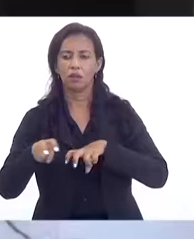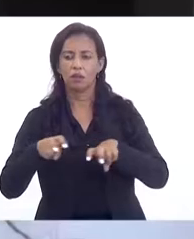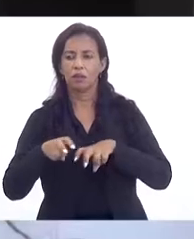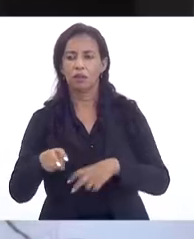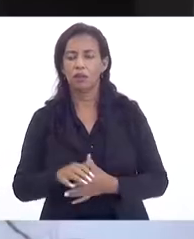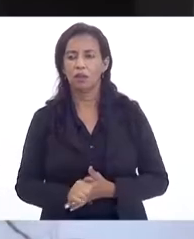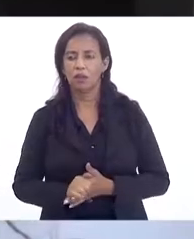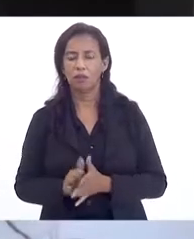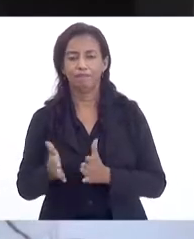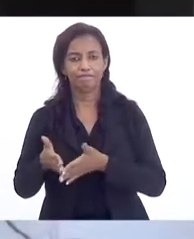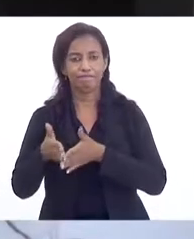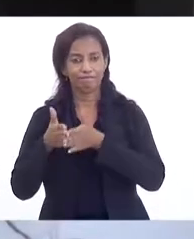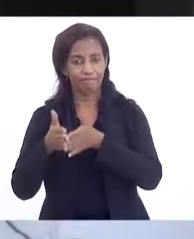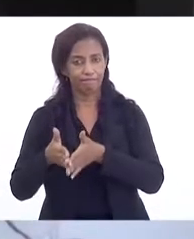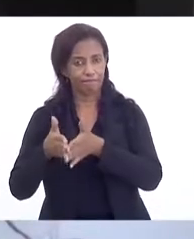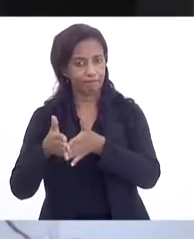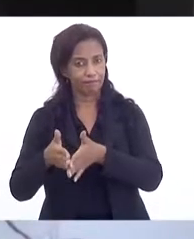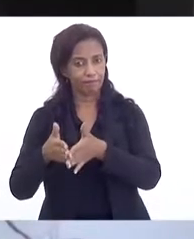aquaviário.